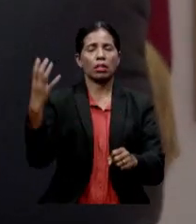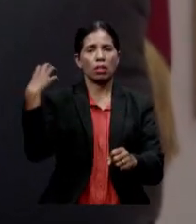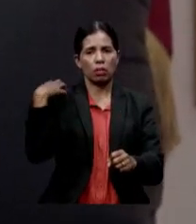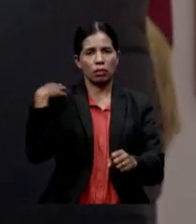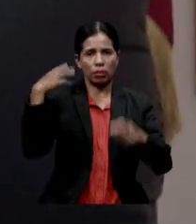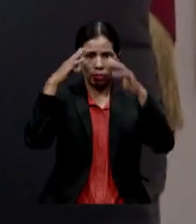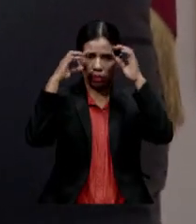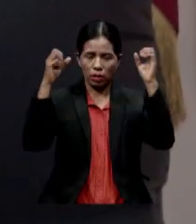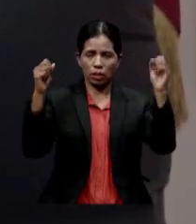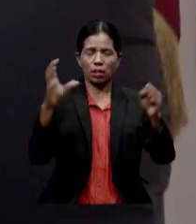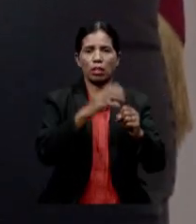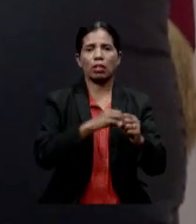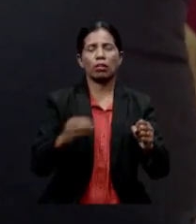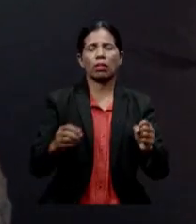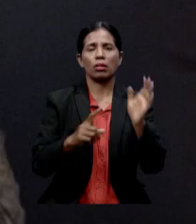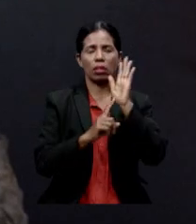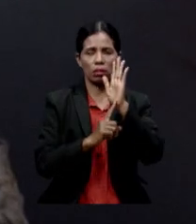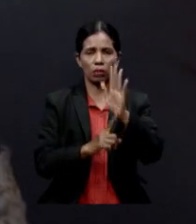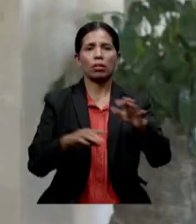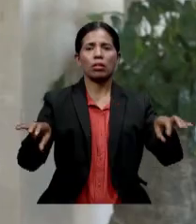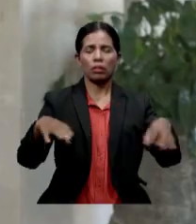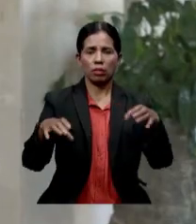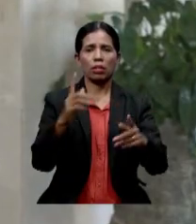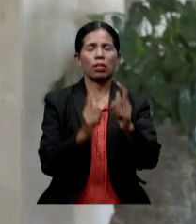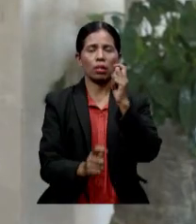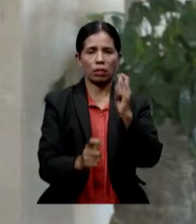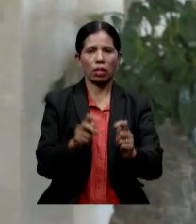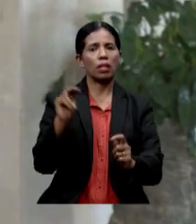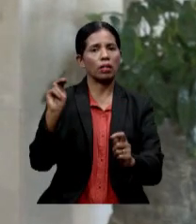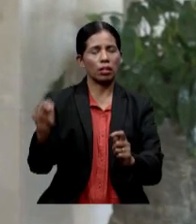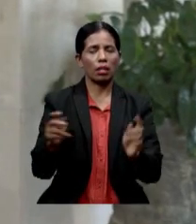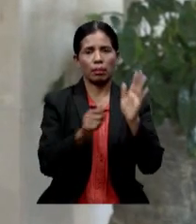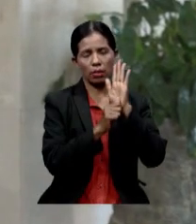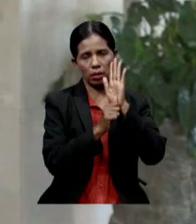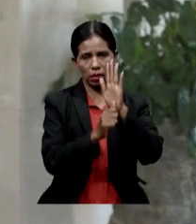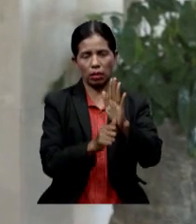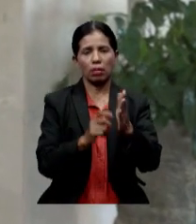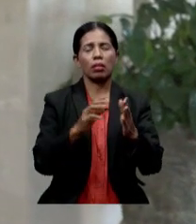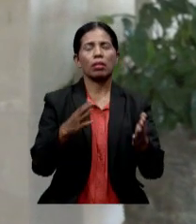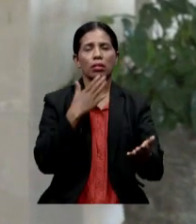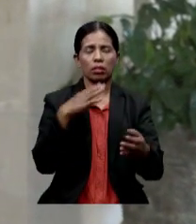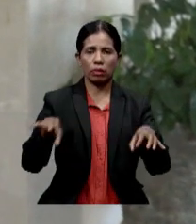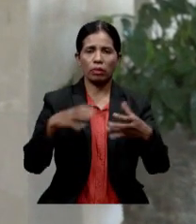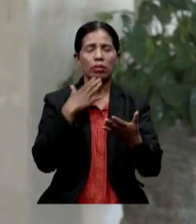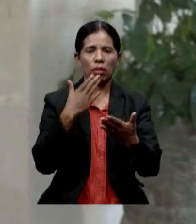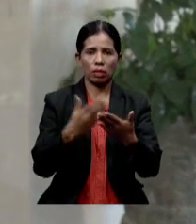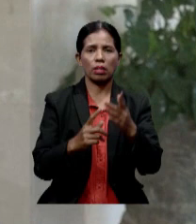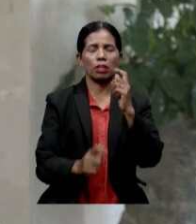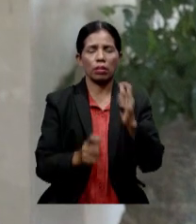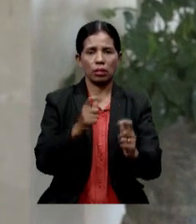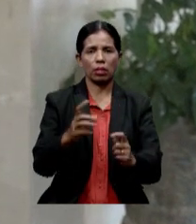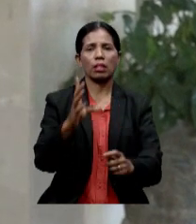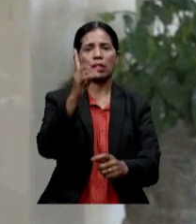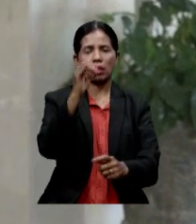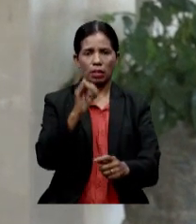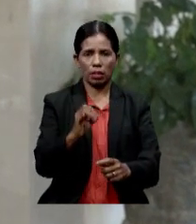Palácio Presidencial onde atualiza serviço Tribunal Nian no apresentamos progresso construção Tribunal Distrital